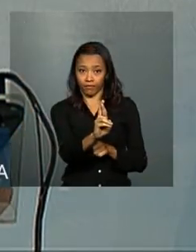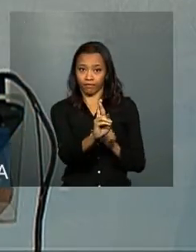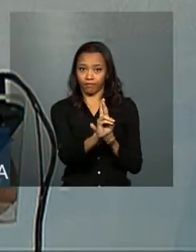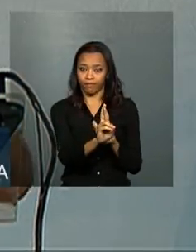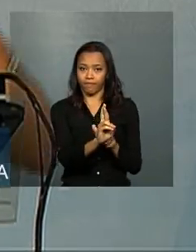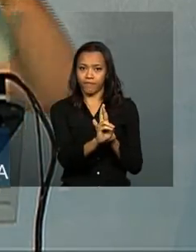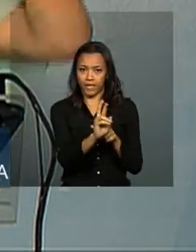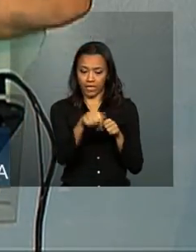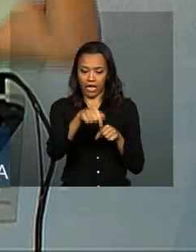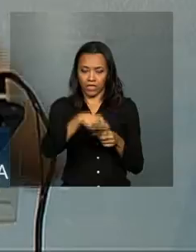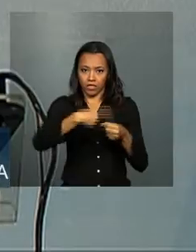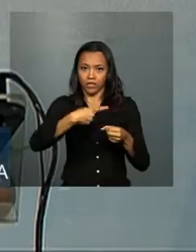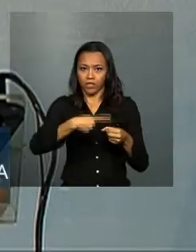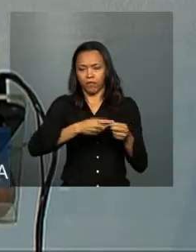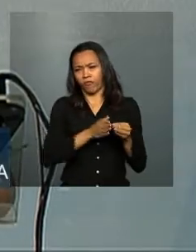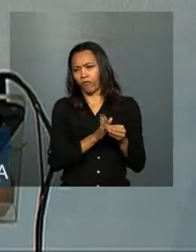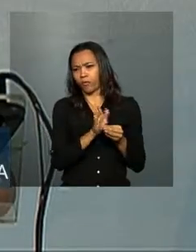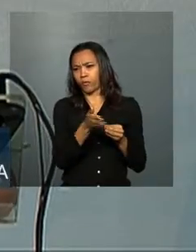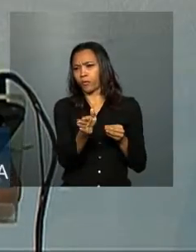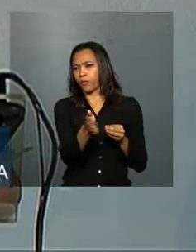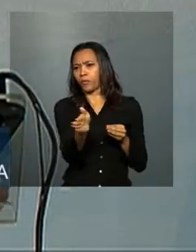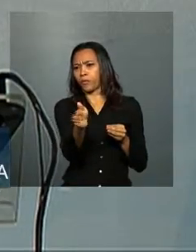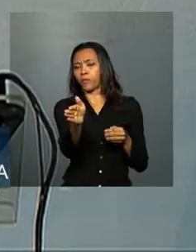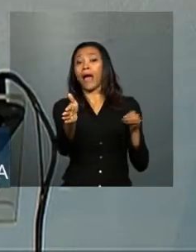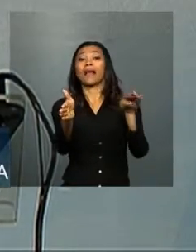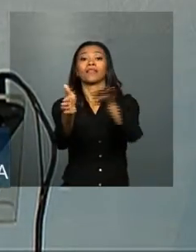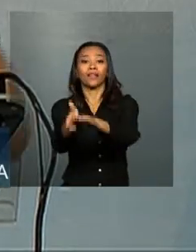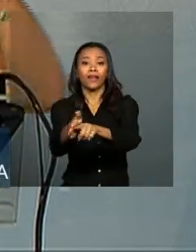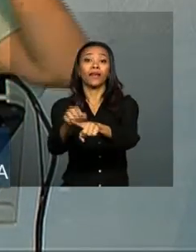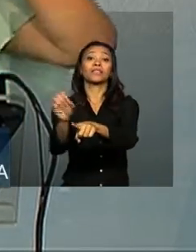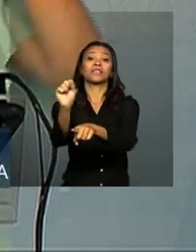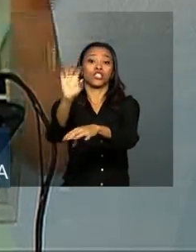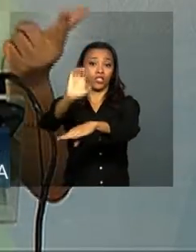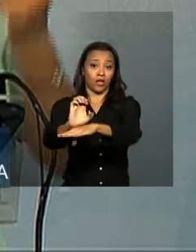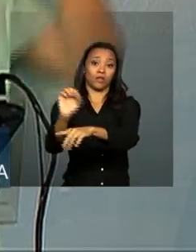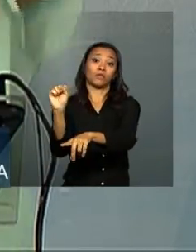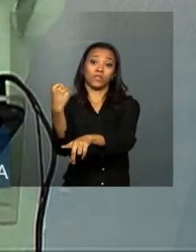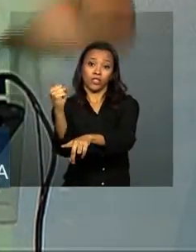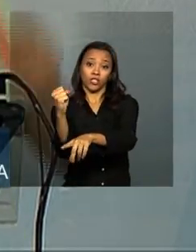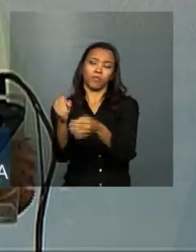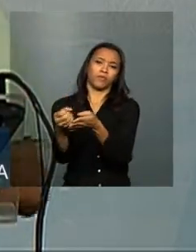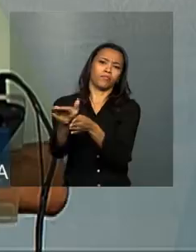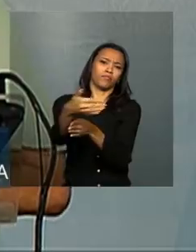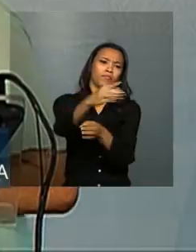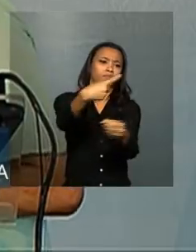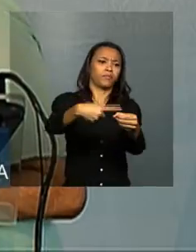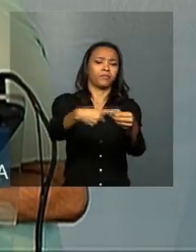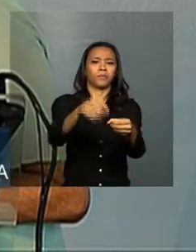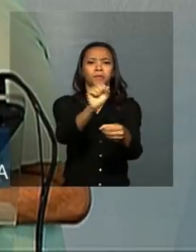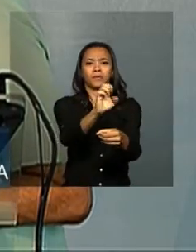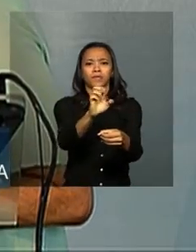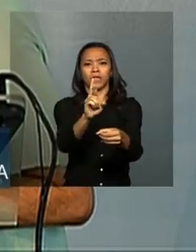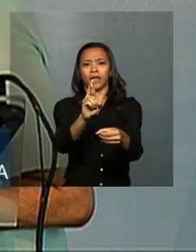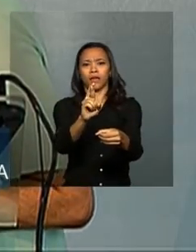que sai daqui e vai até Sergipe, como a que sai daqui até Serrinha e depois chegará